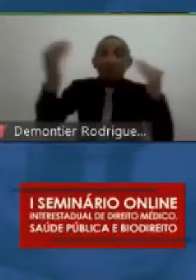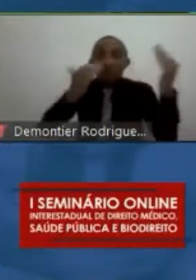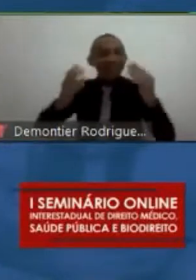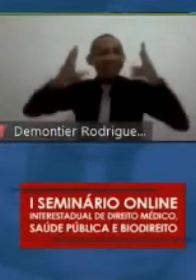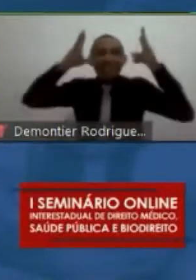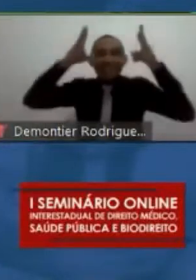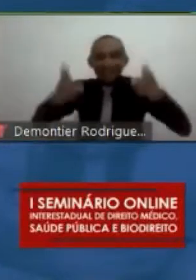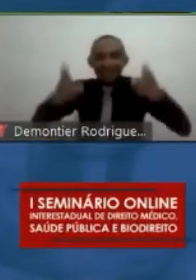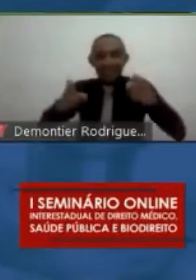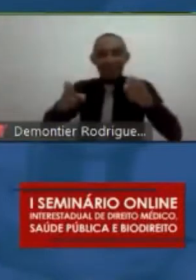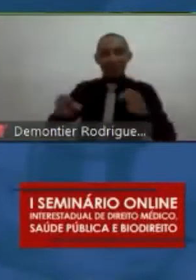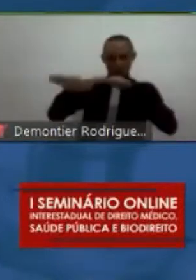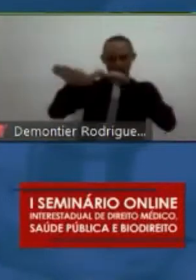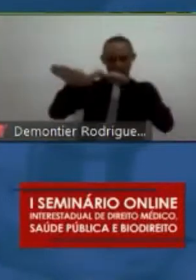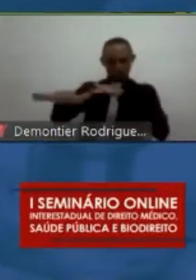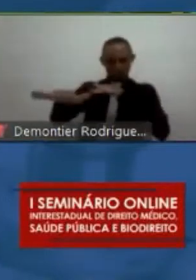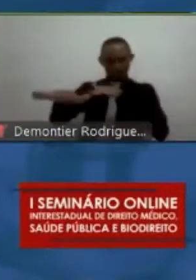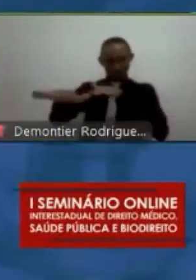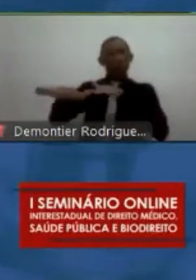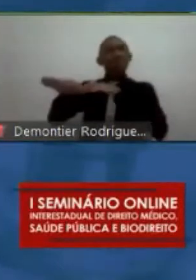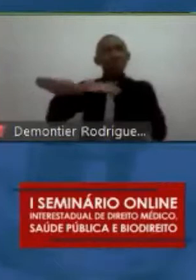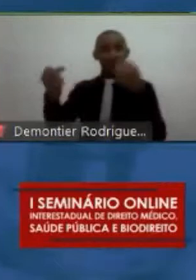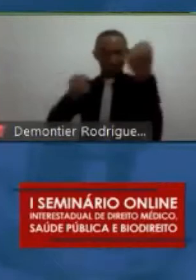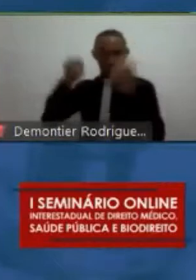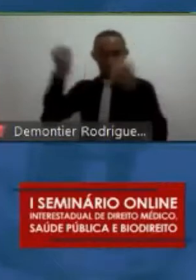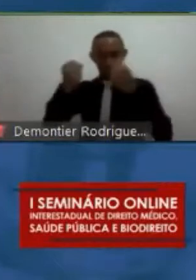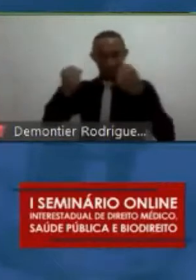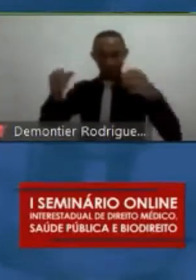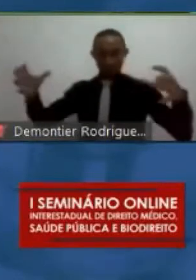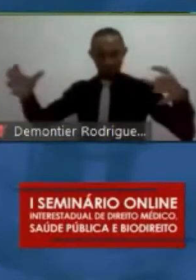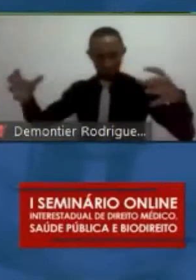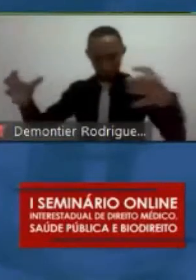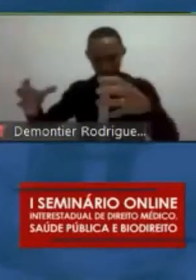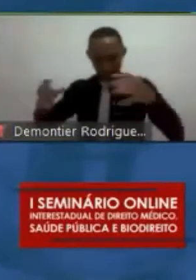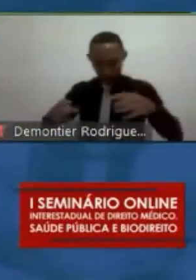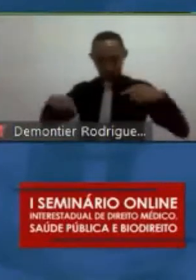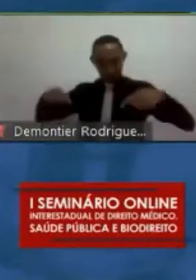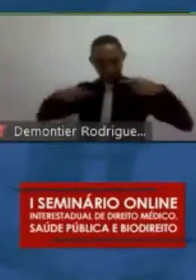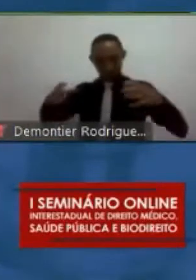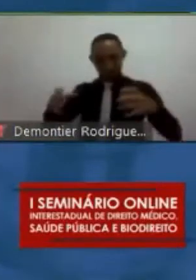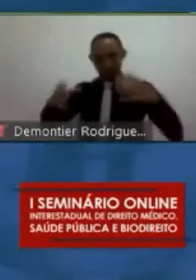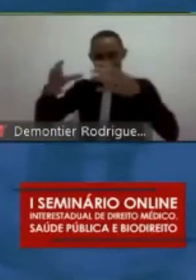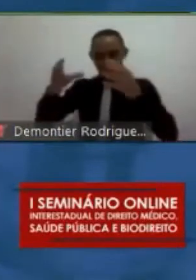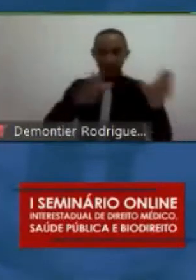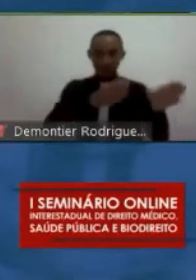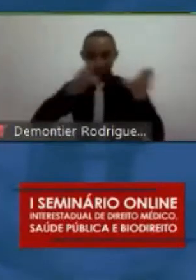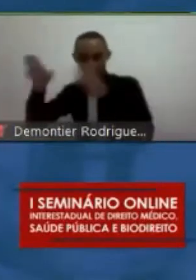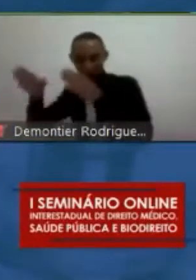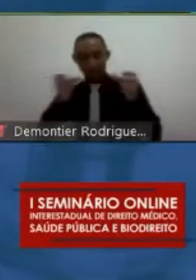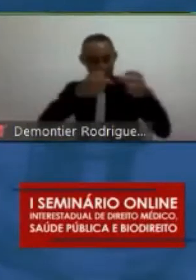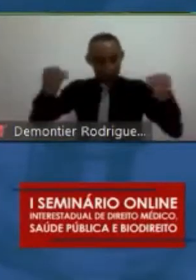assemelha muito a uma linha de montagem, como a gente vê, às vezes, numa fábrica de carros. Ou seja, nós temos que ter uma sequência